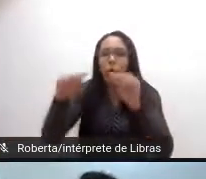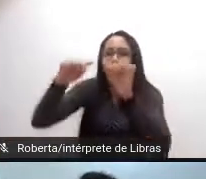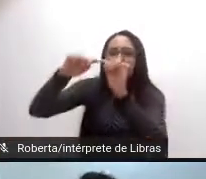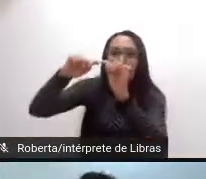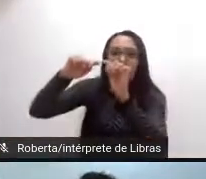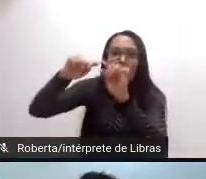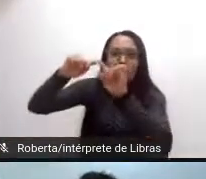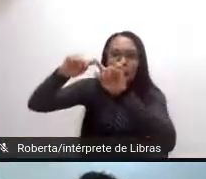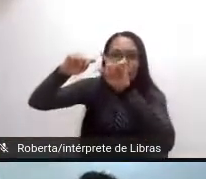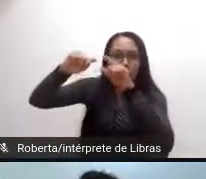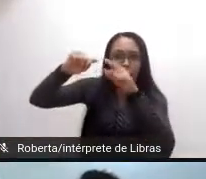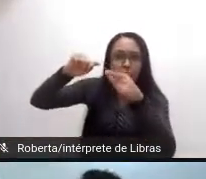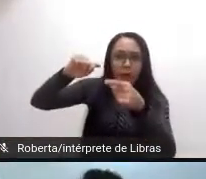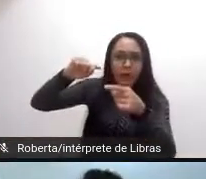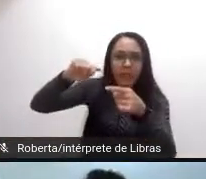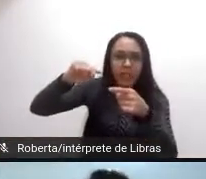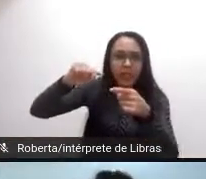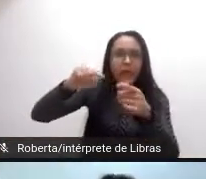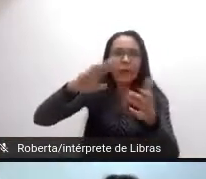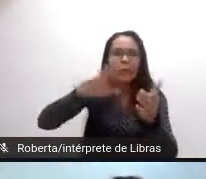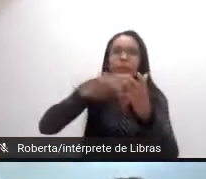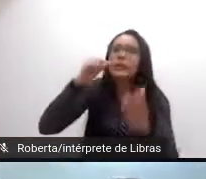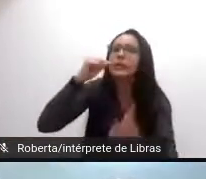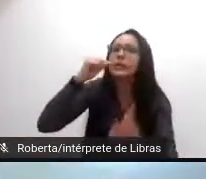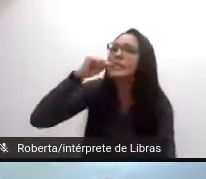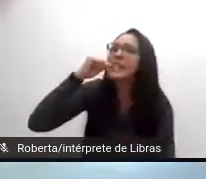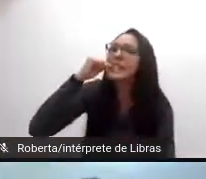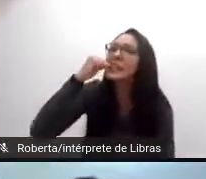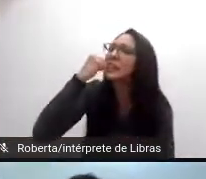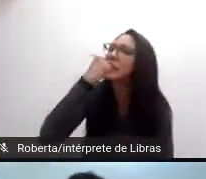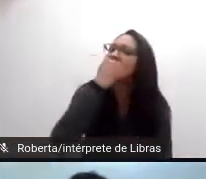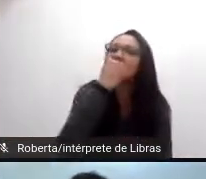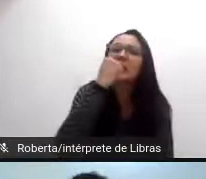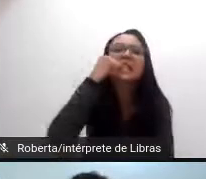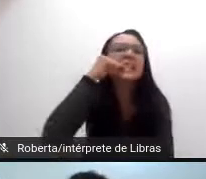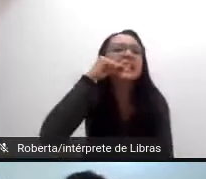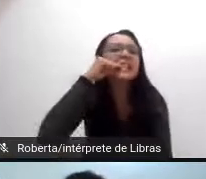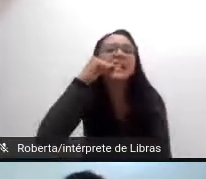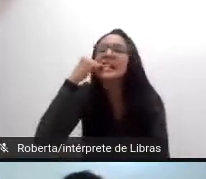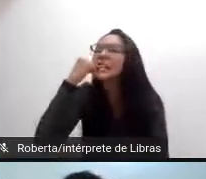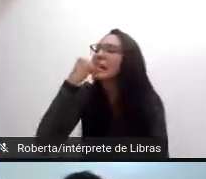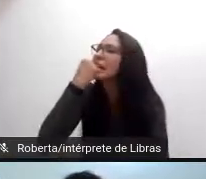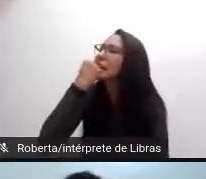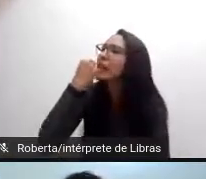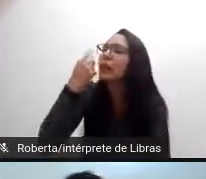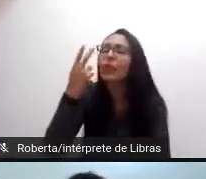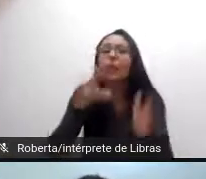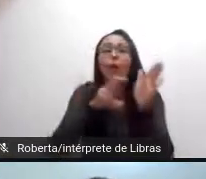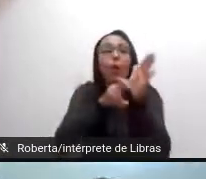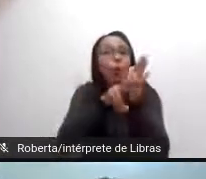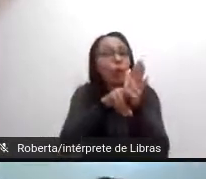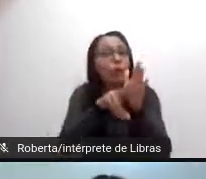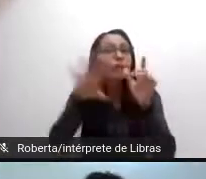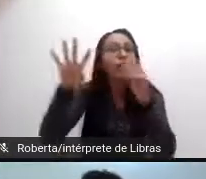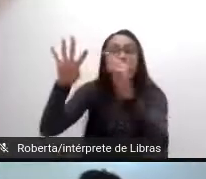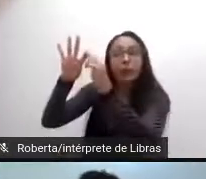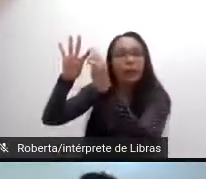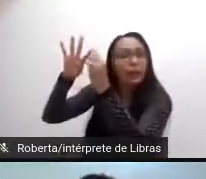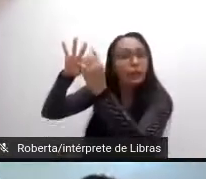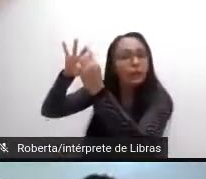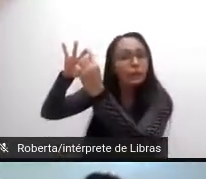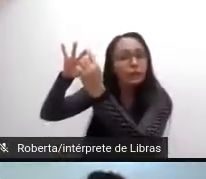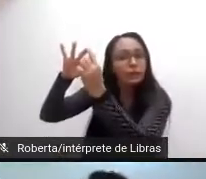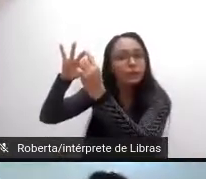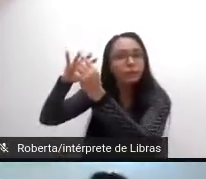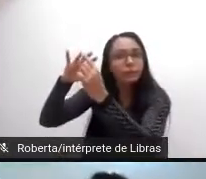ela quis tirar a unha mordendo com a boca. Colocou, o vírus estava ali nos dedos. Ela colocou na boca,